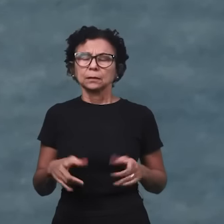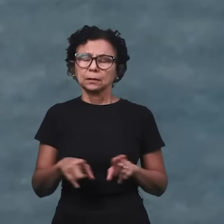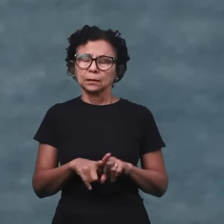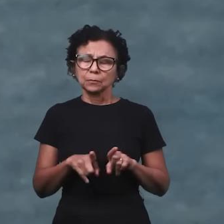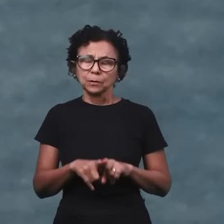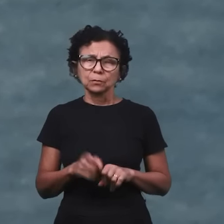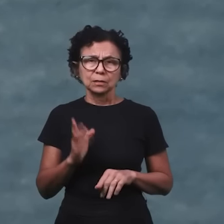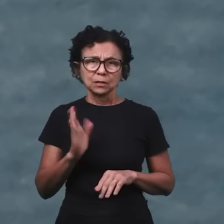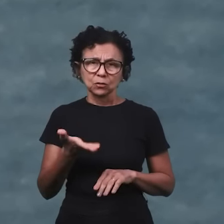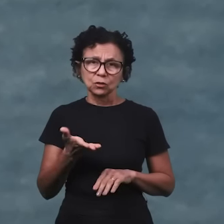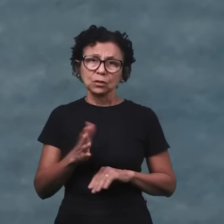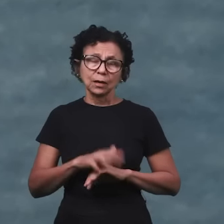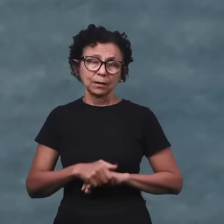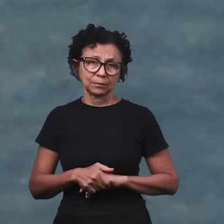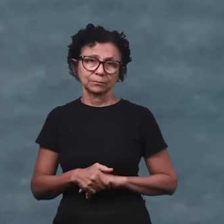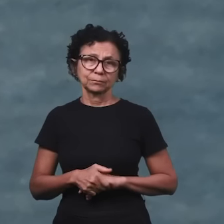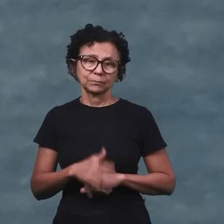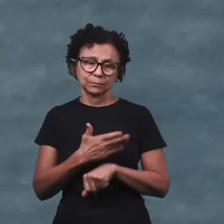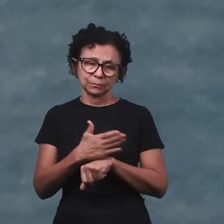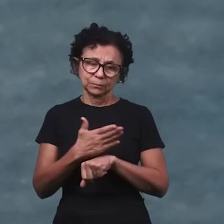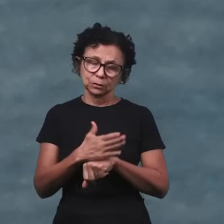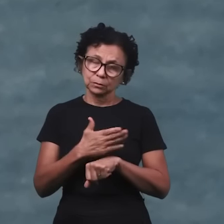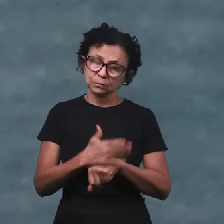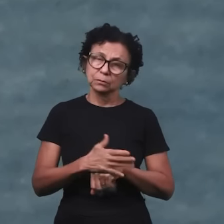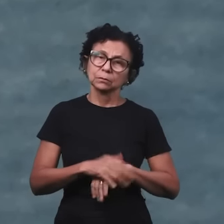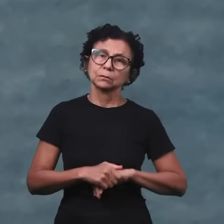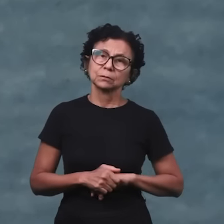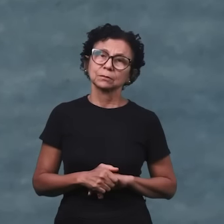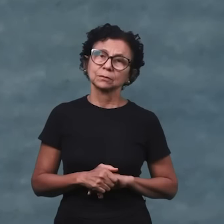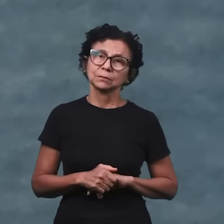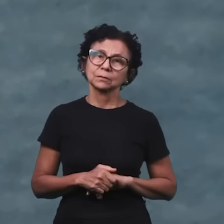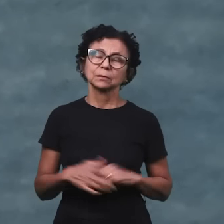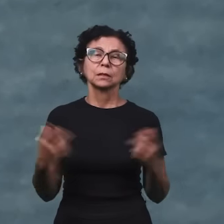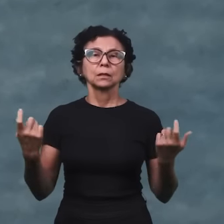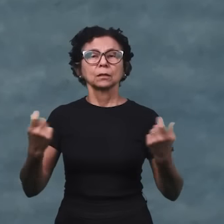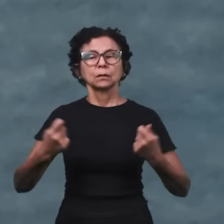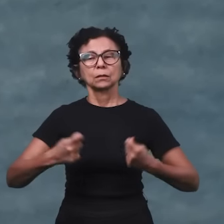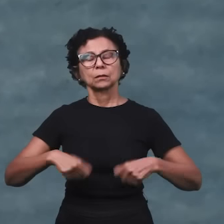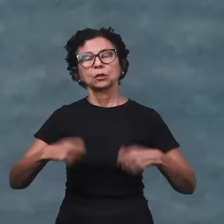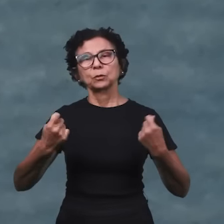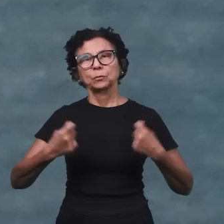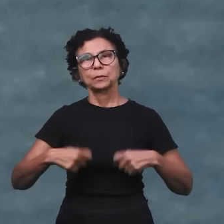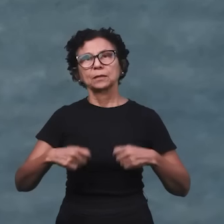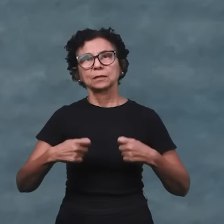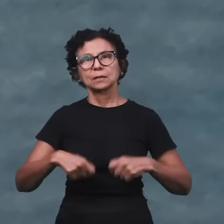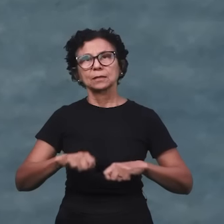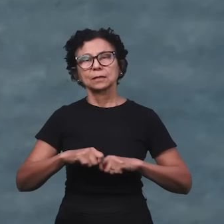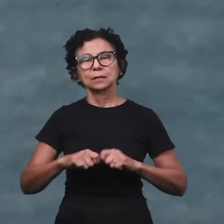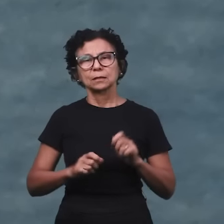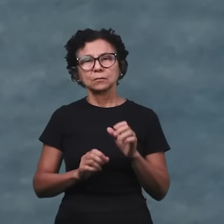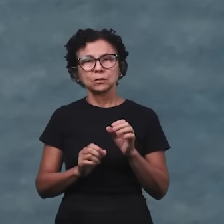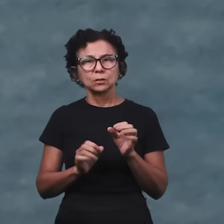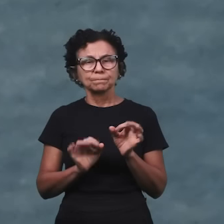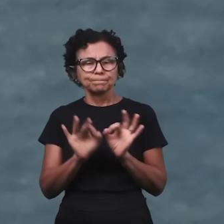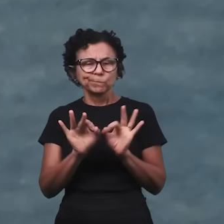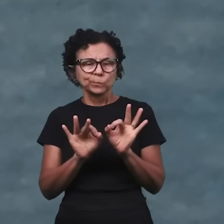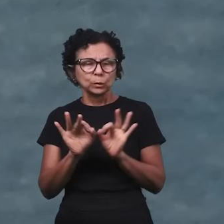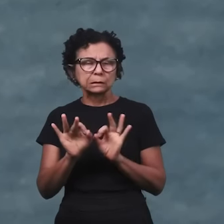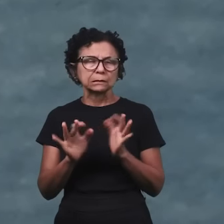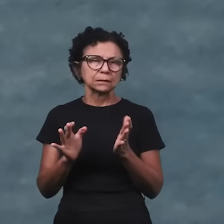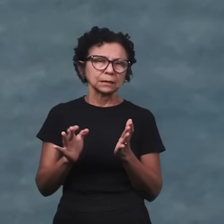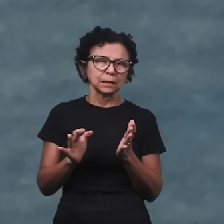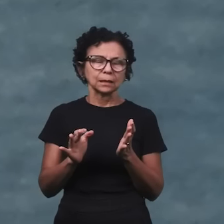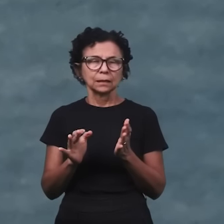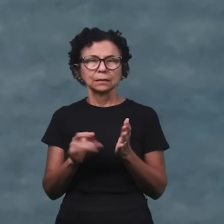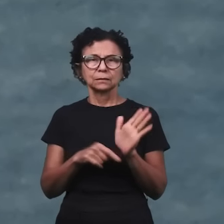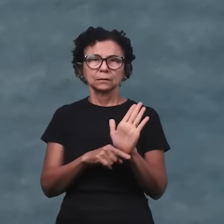já está em curso, ele já está fazendo, já está vivendo e que precisa desse ou daquele ajuste. A gente tem trazido,